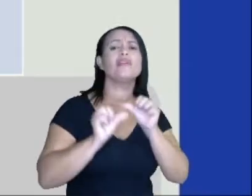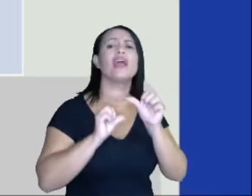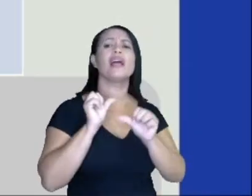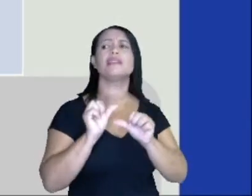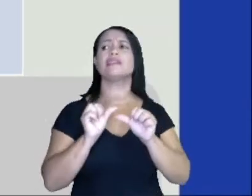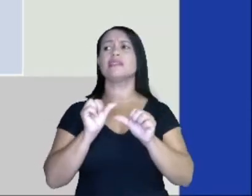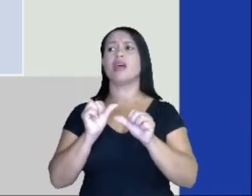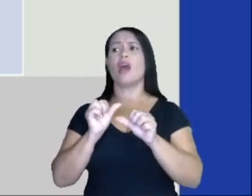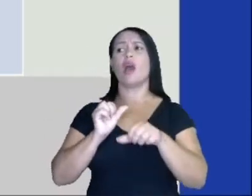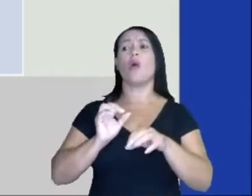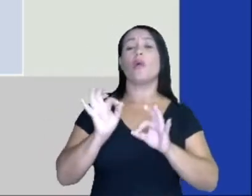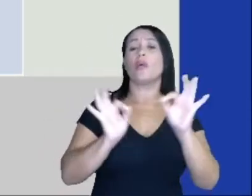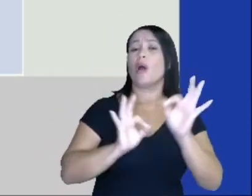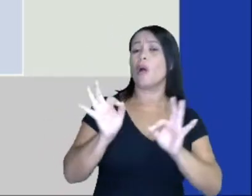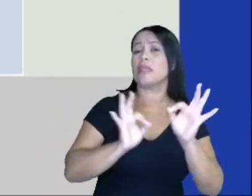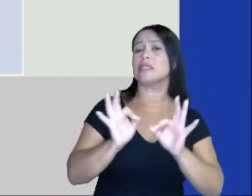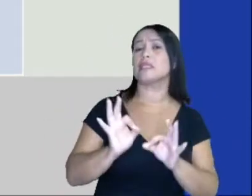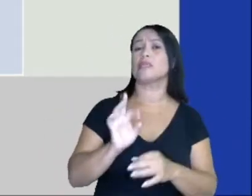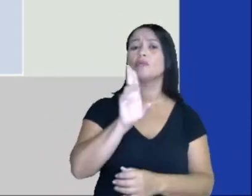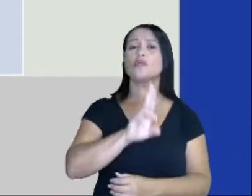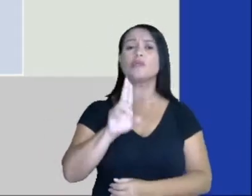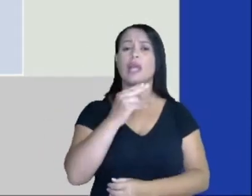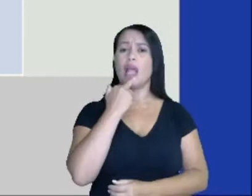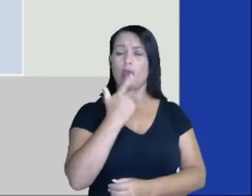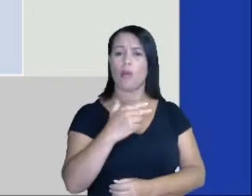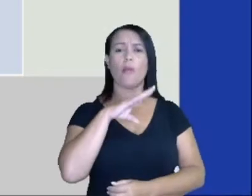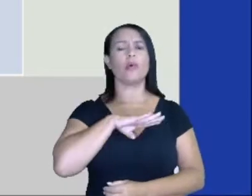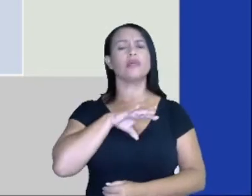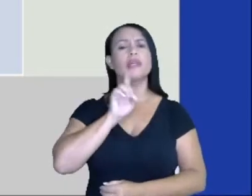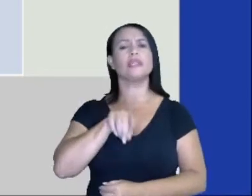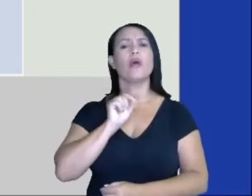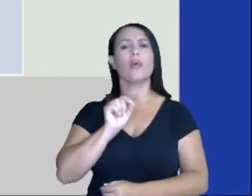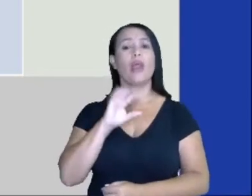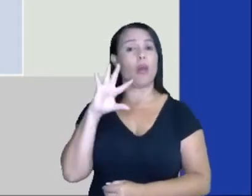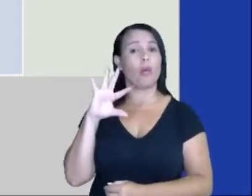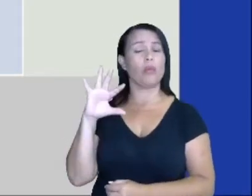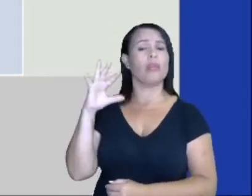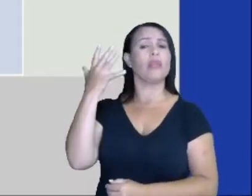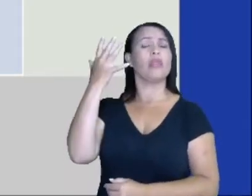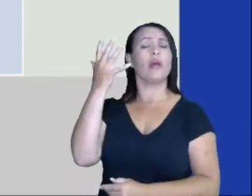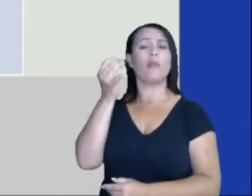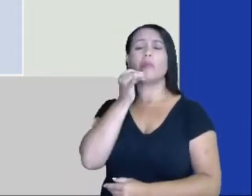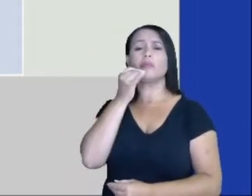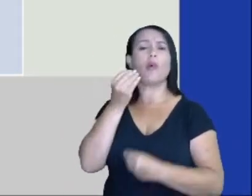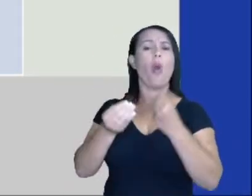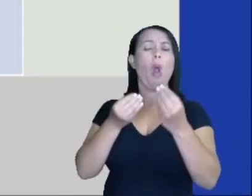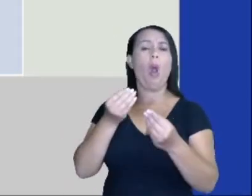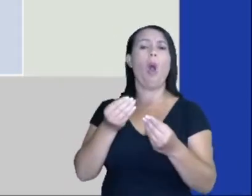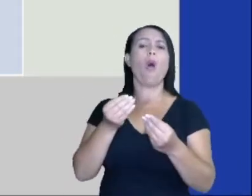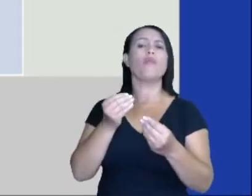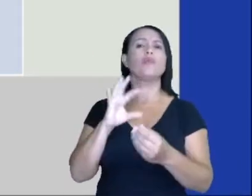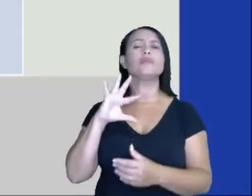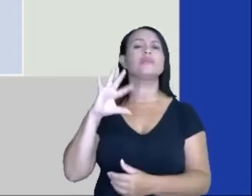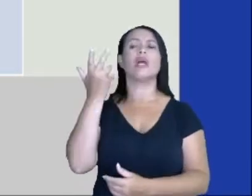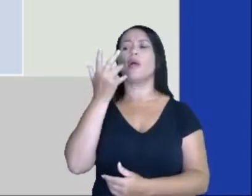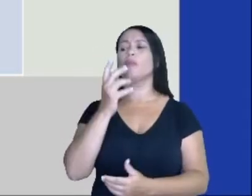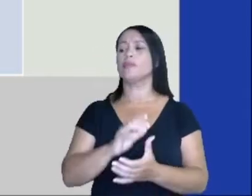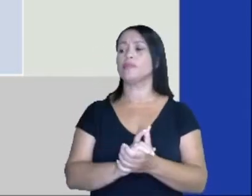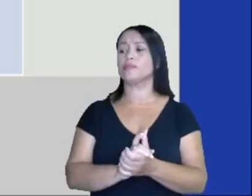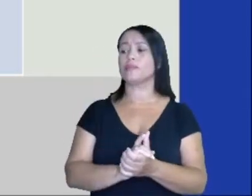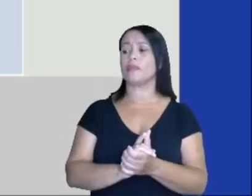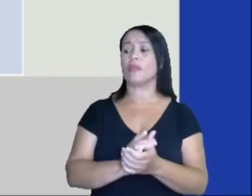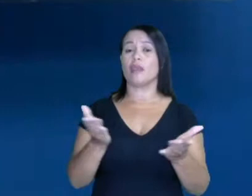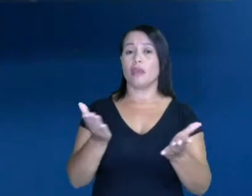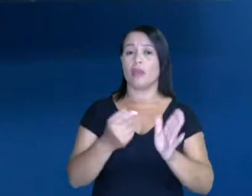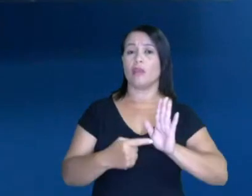modificações na forma de utilizar a língua portuguesa é a questão do tempo, ou seja, o fator temporal. Aqui